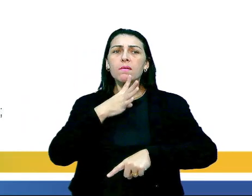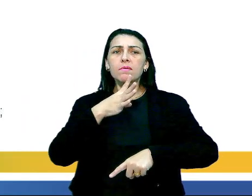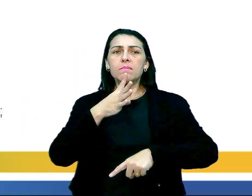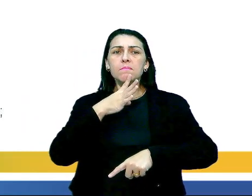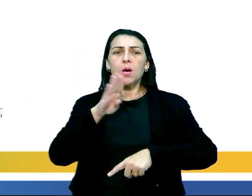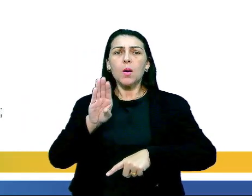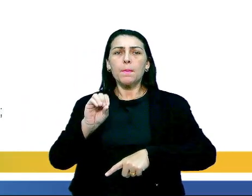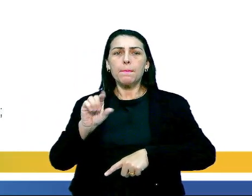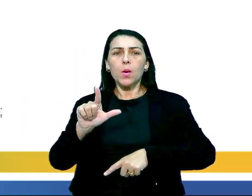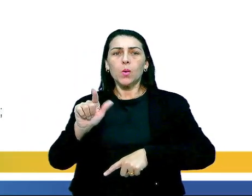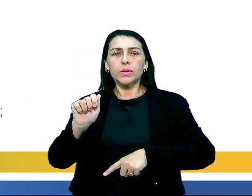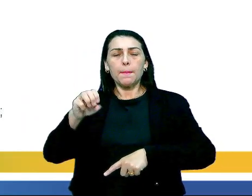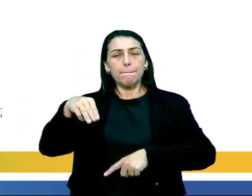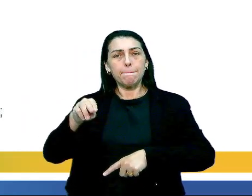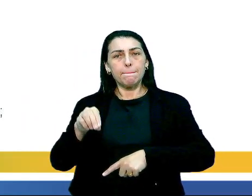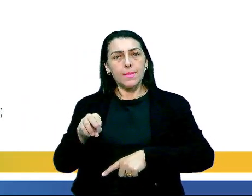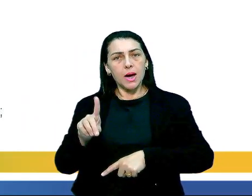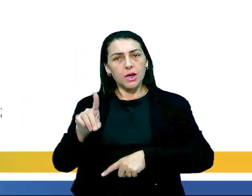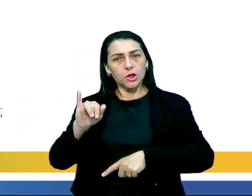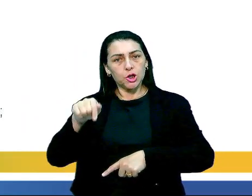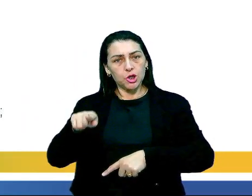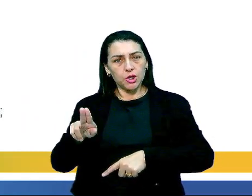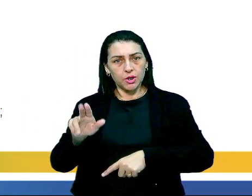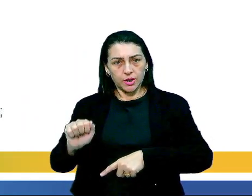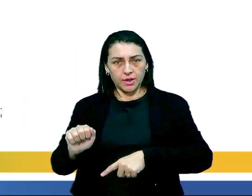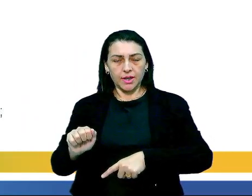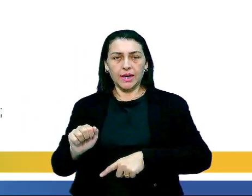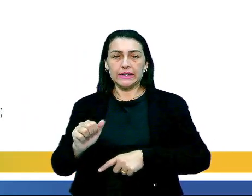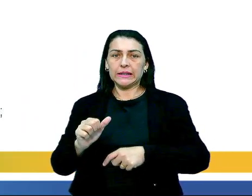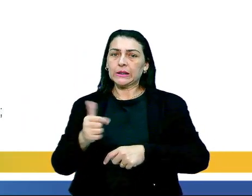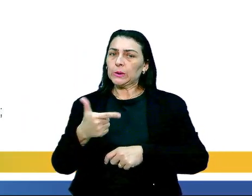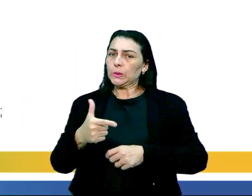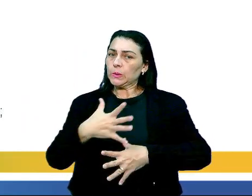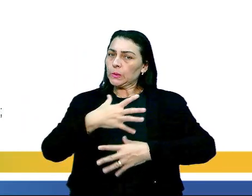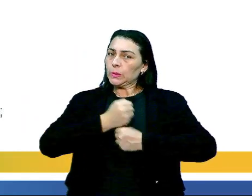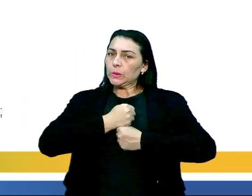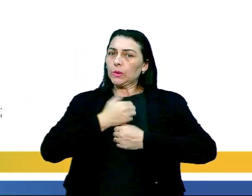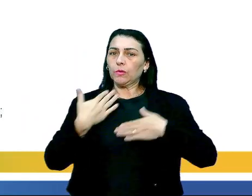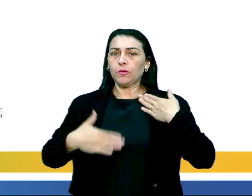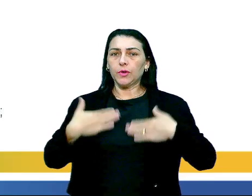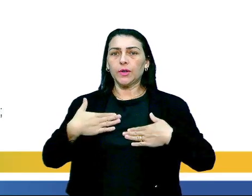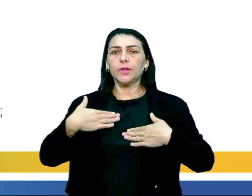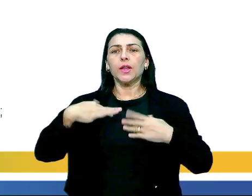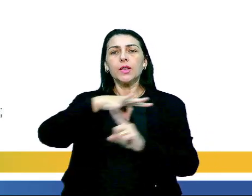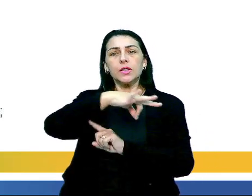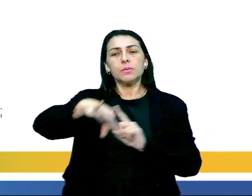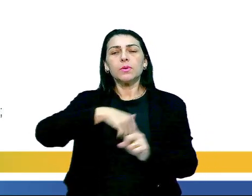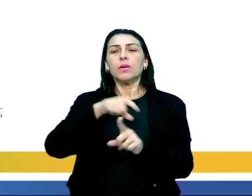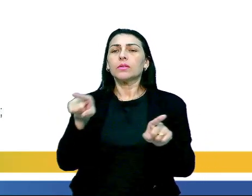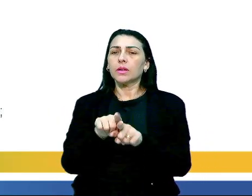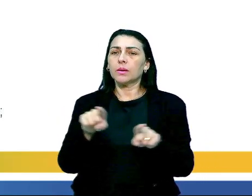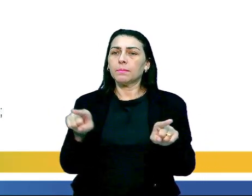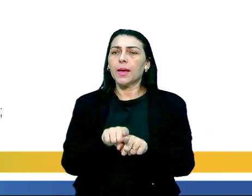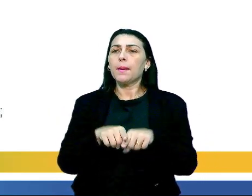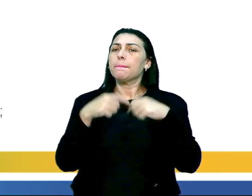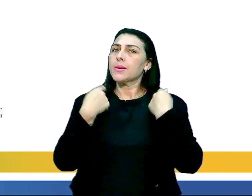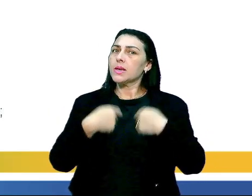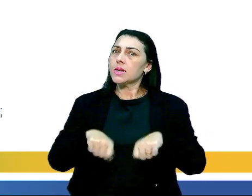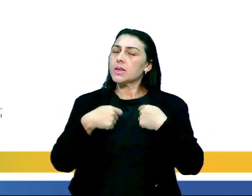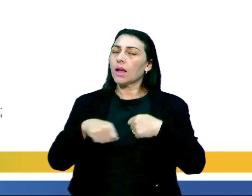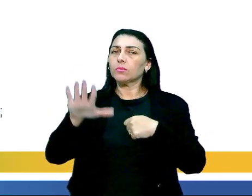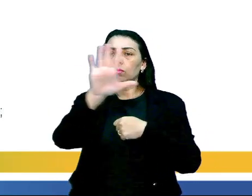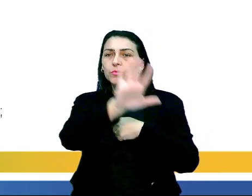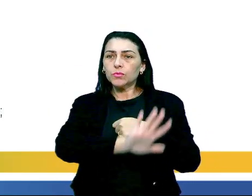conhecidos como bolsas de mandinga. A insegurança, tanto física como espiritual, gerava